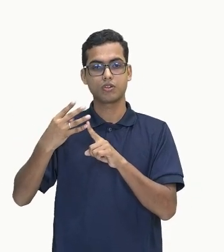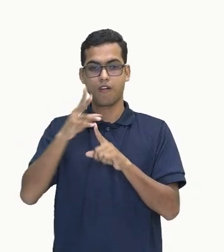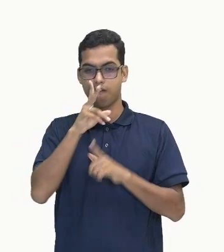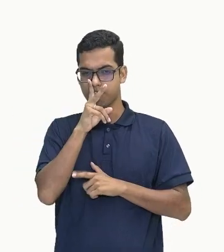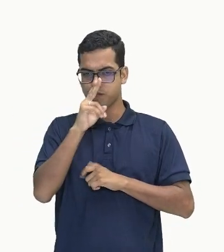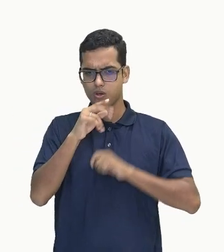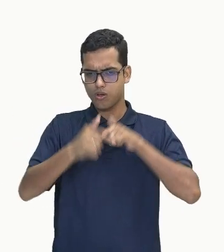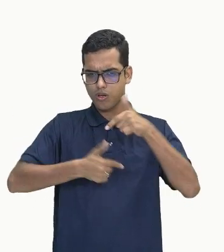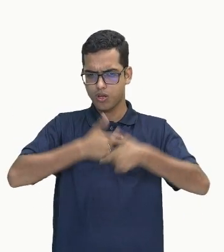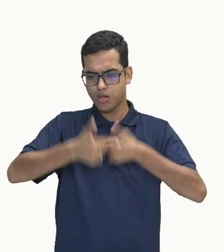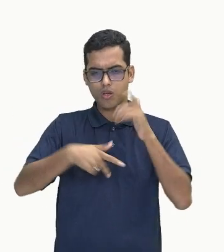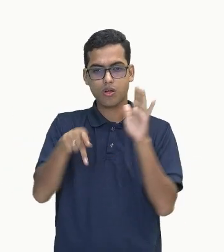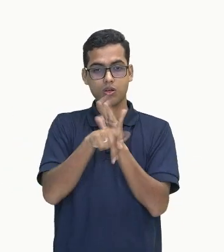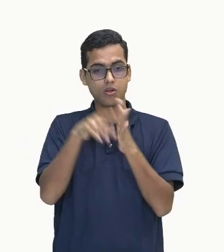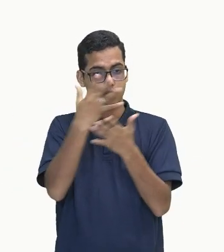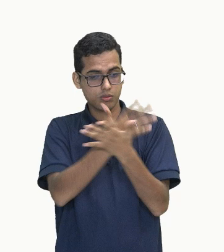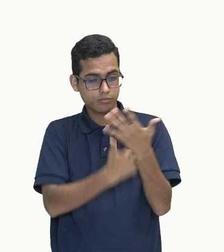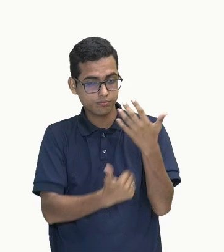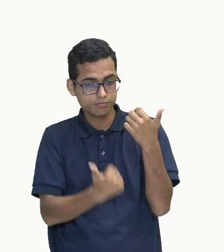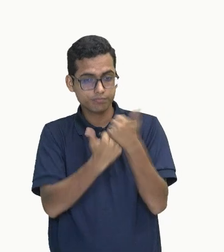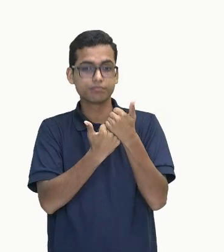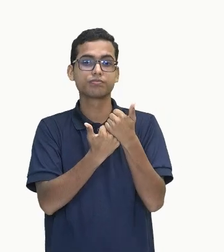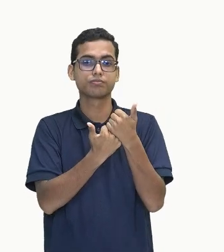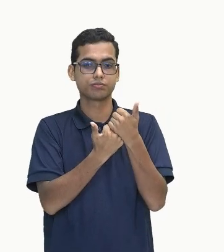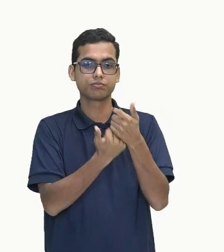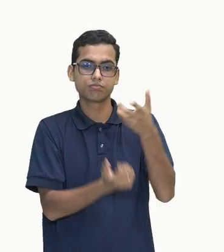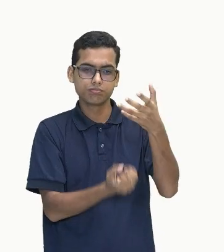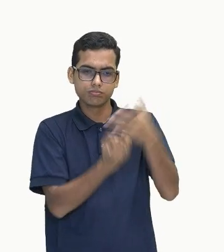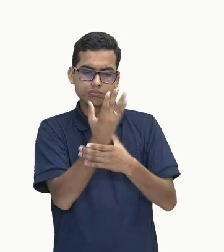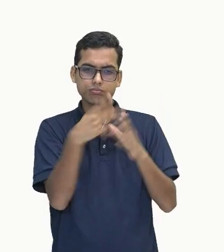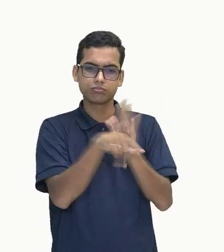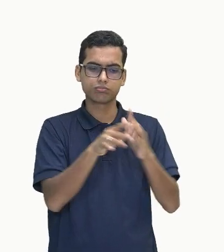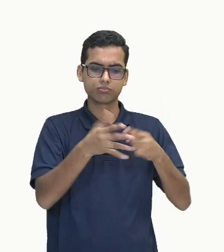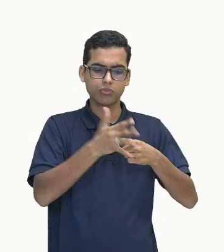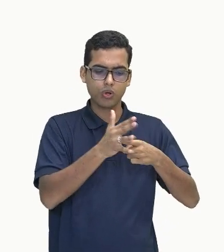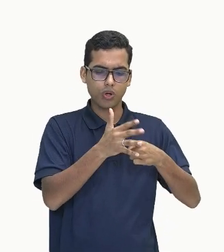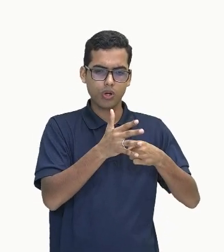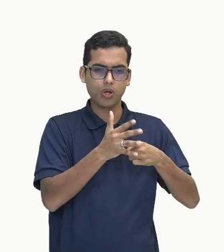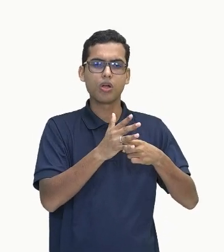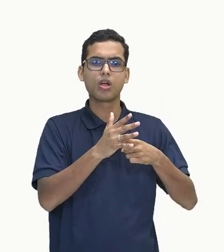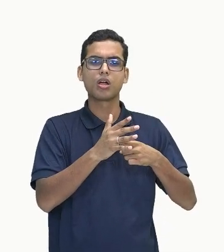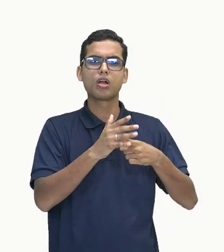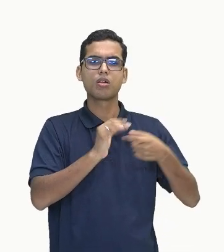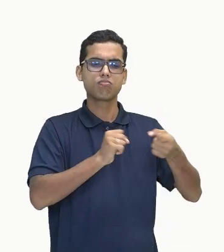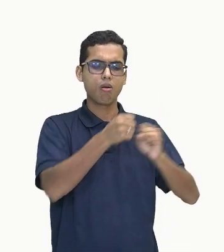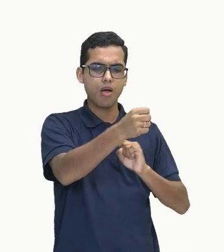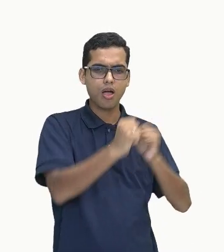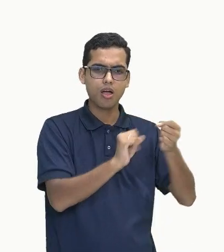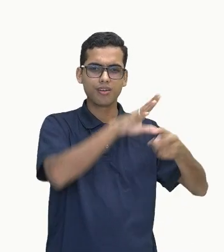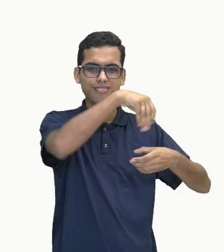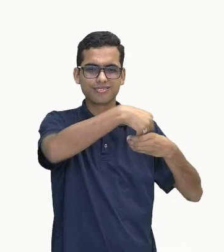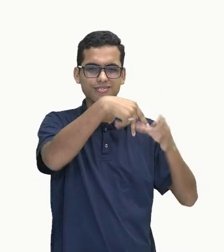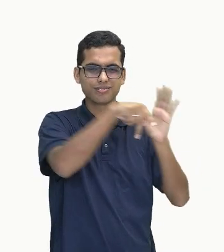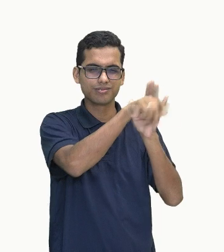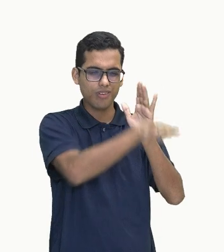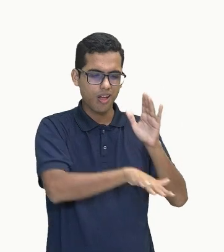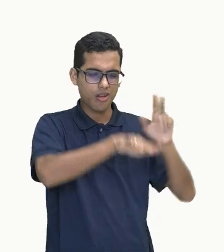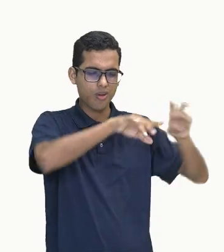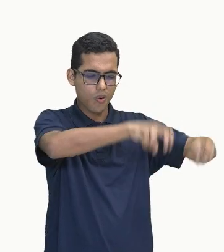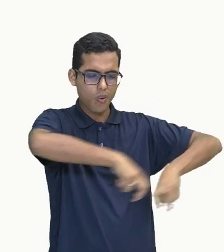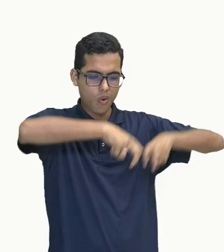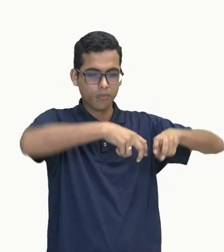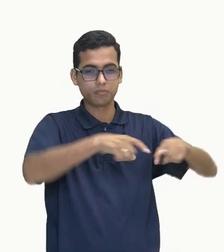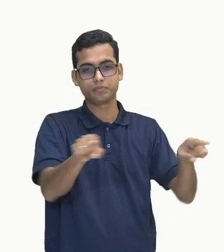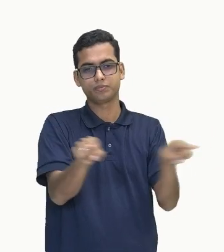observa a mecanização aqui, o surgimento das máquinas, né? No meio rural, são alguns dos pontos também. Falamos também